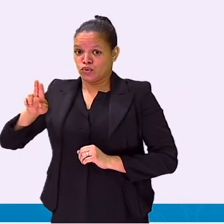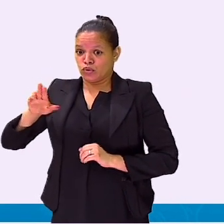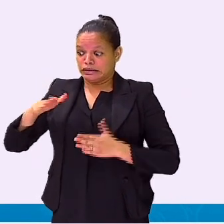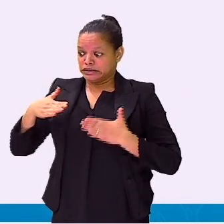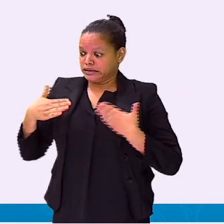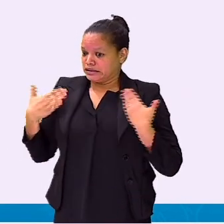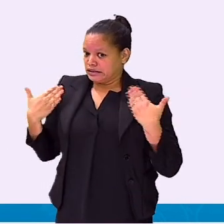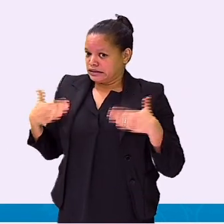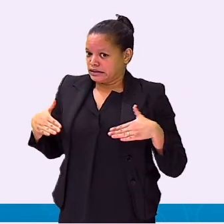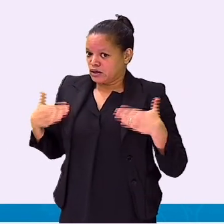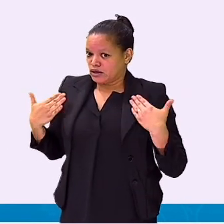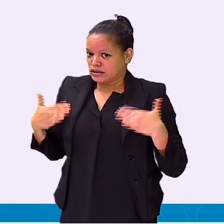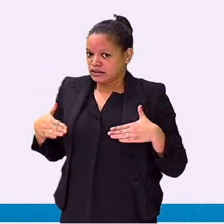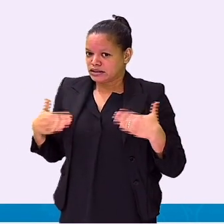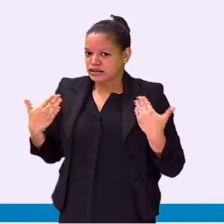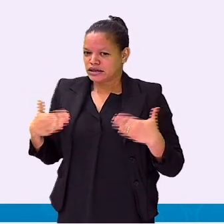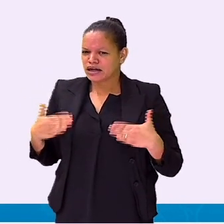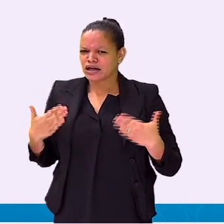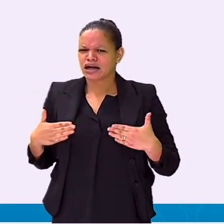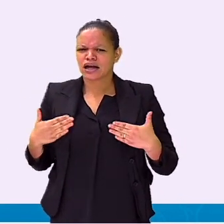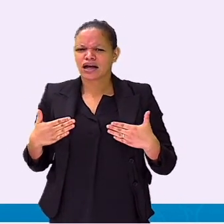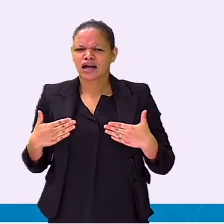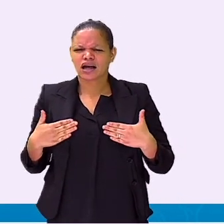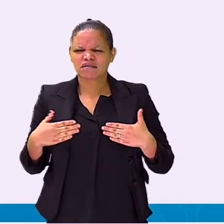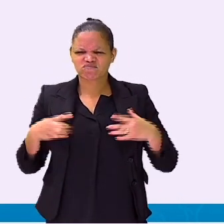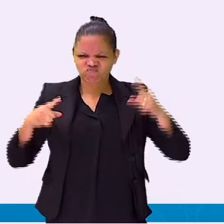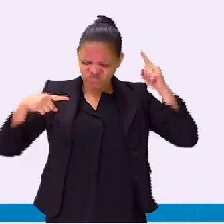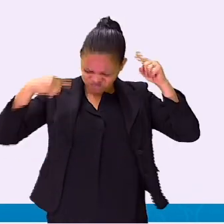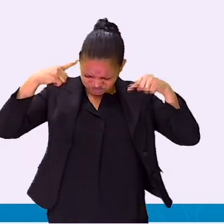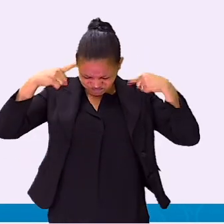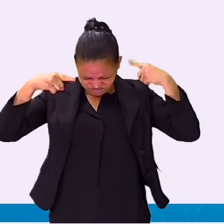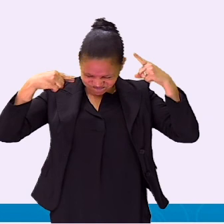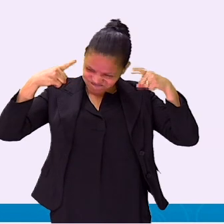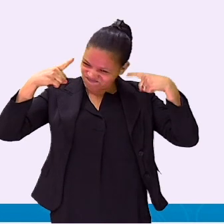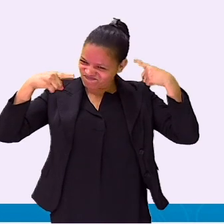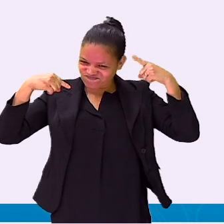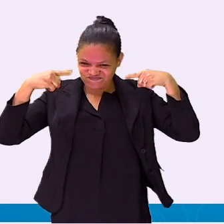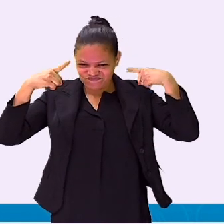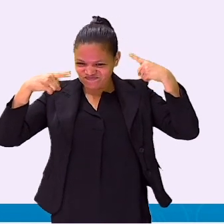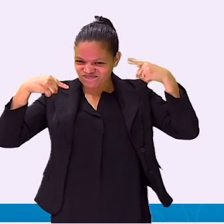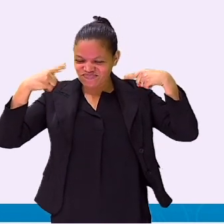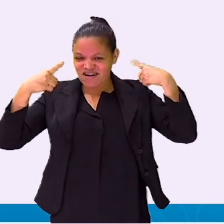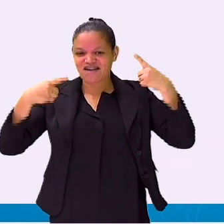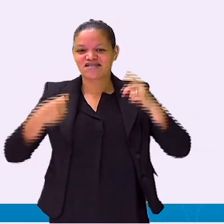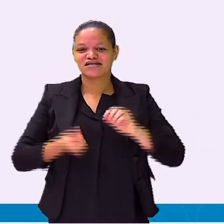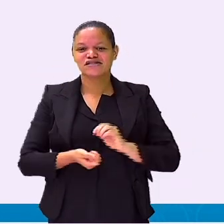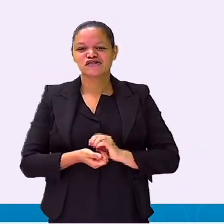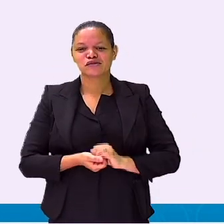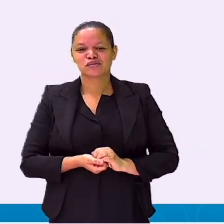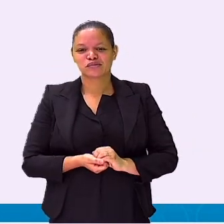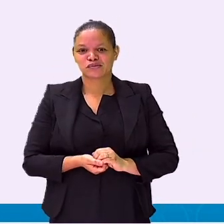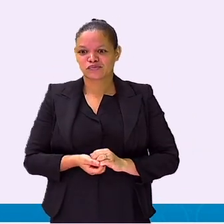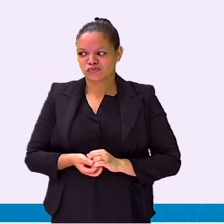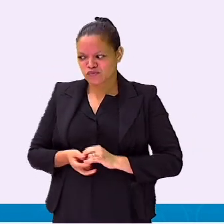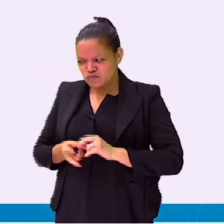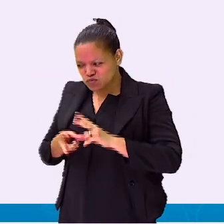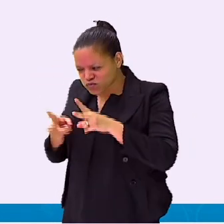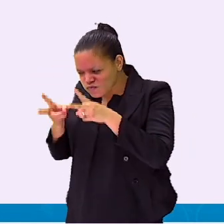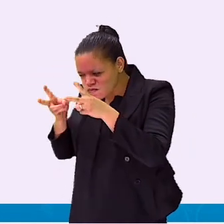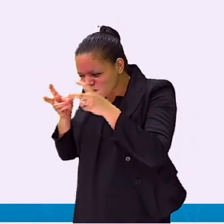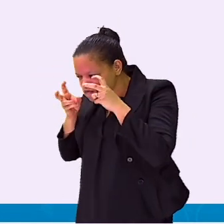nossa, doido demais, doido demais. De